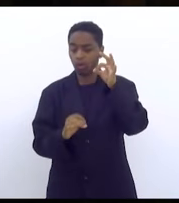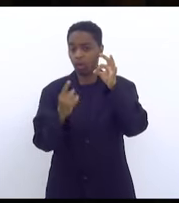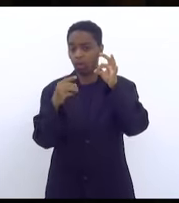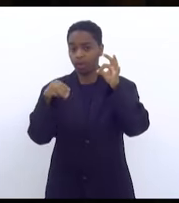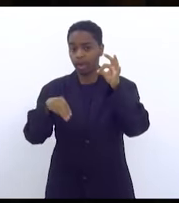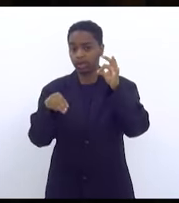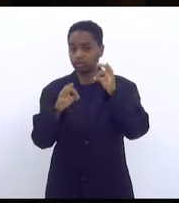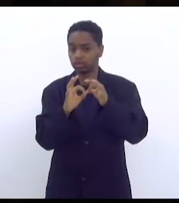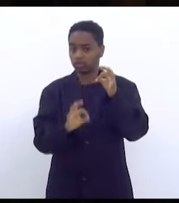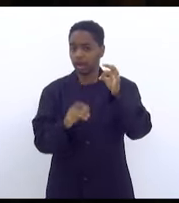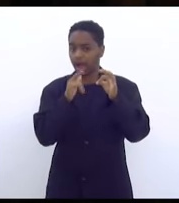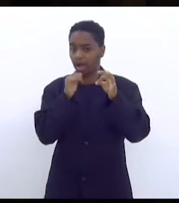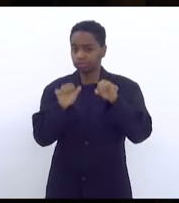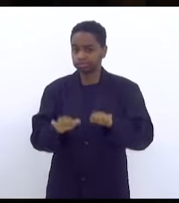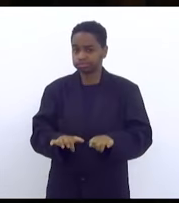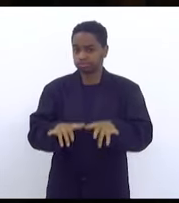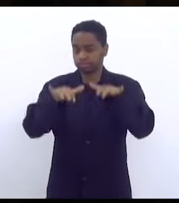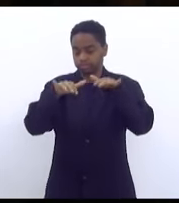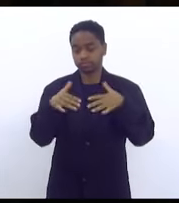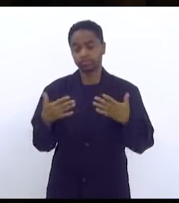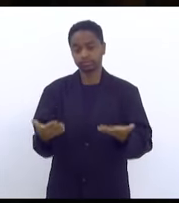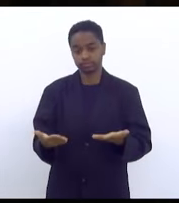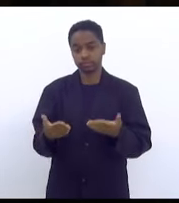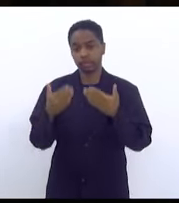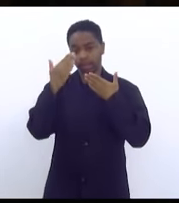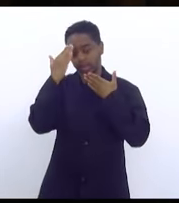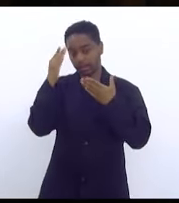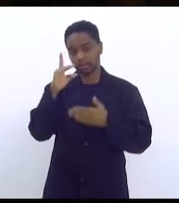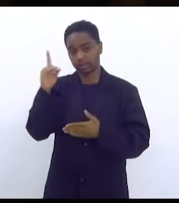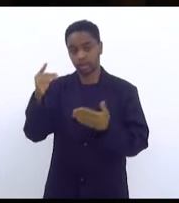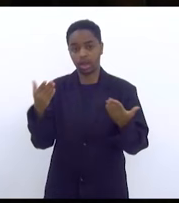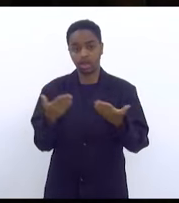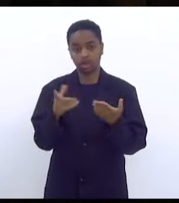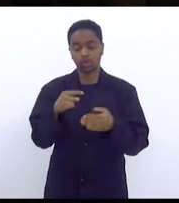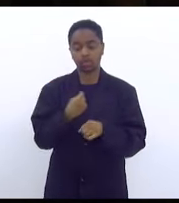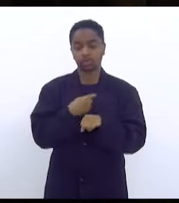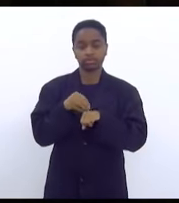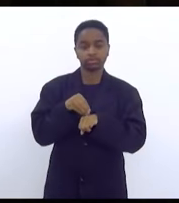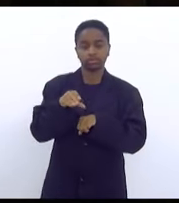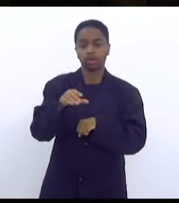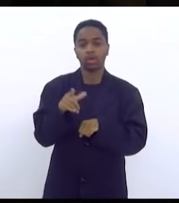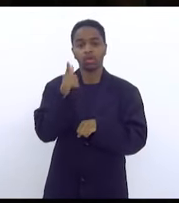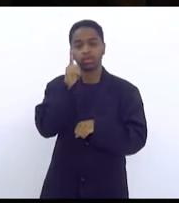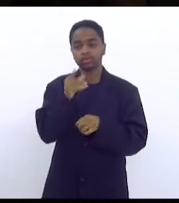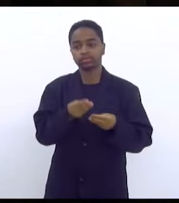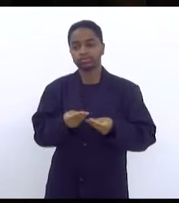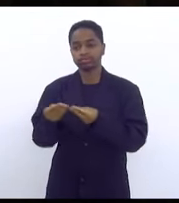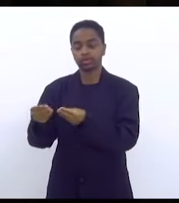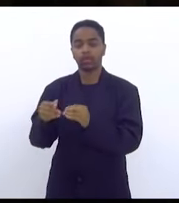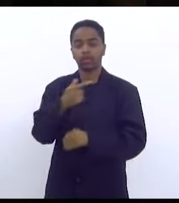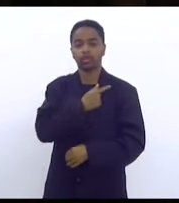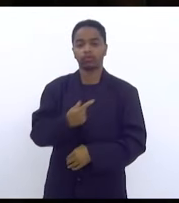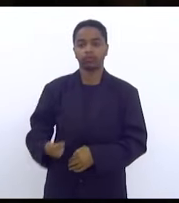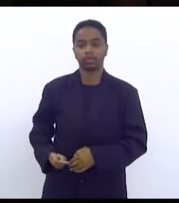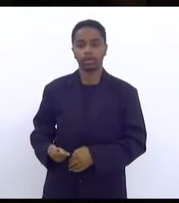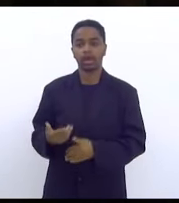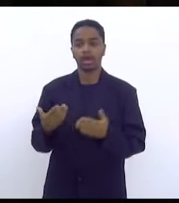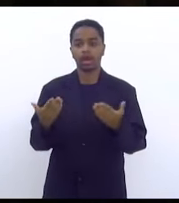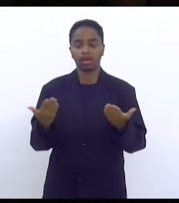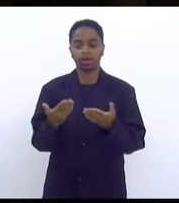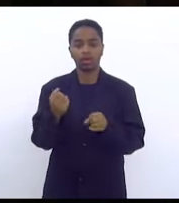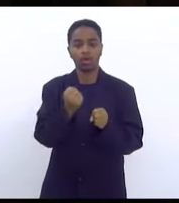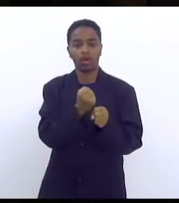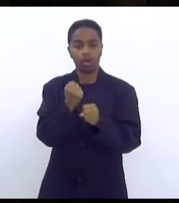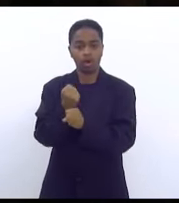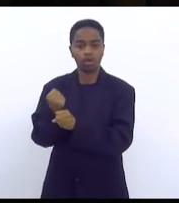aquilo ali há muitos anos e, graças a Deus, a nossa indicação ao governador Cláudio Castro, essa obra tão